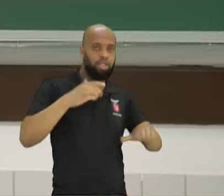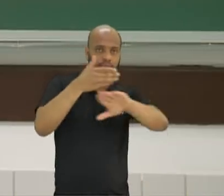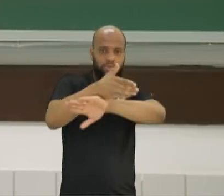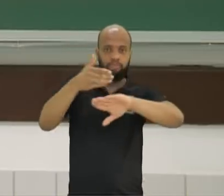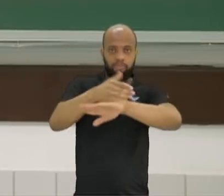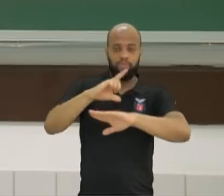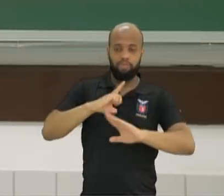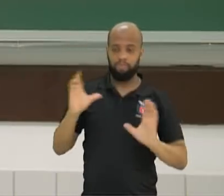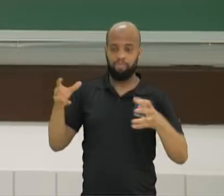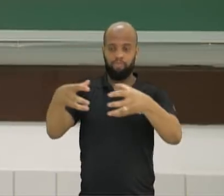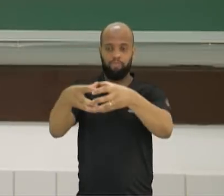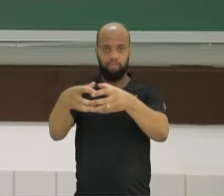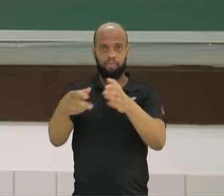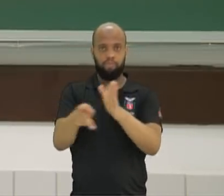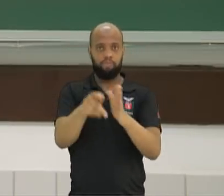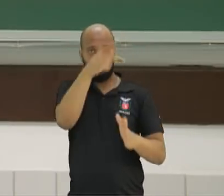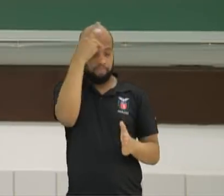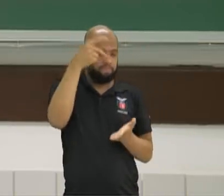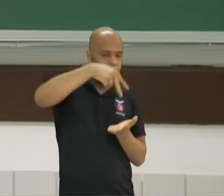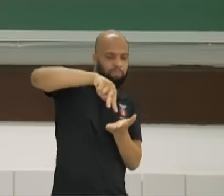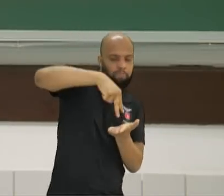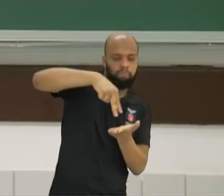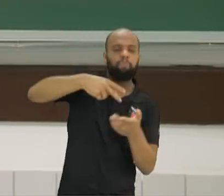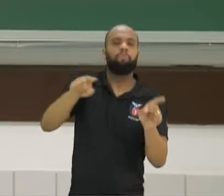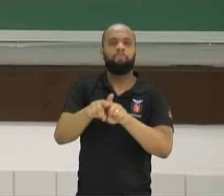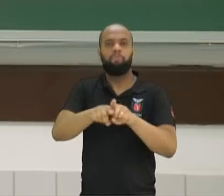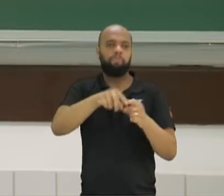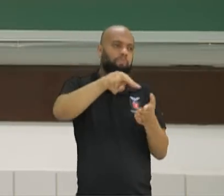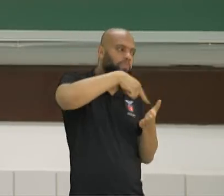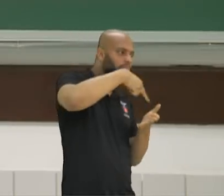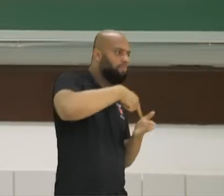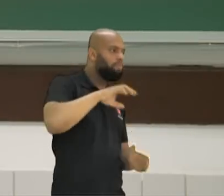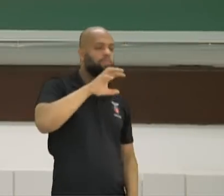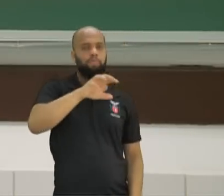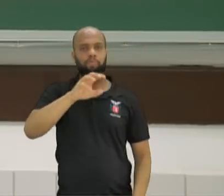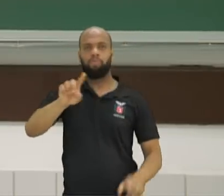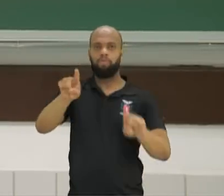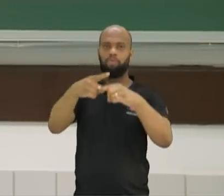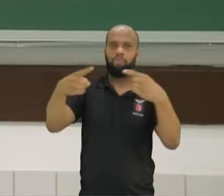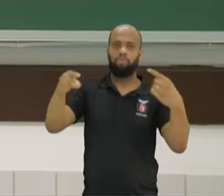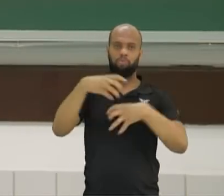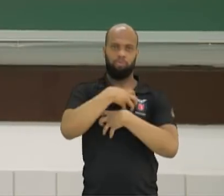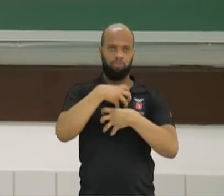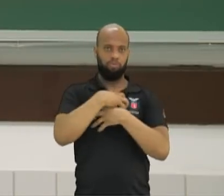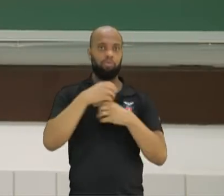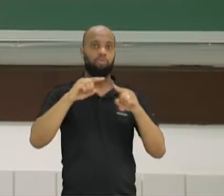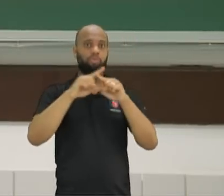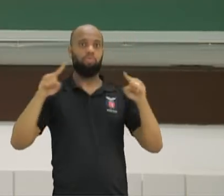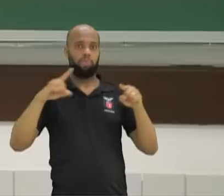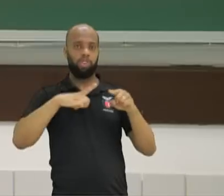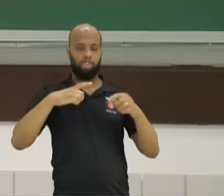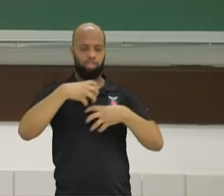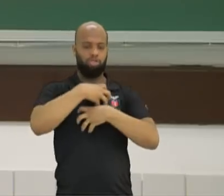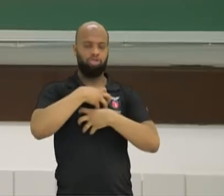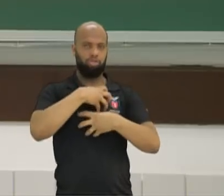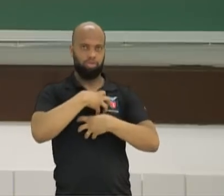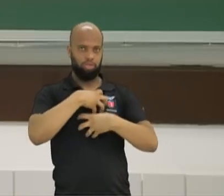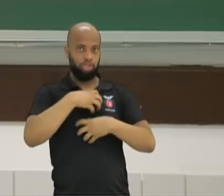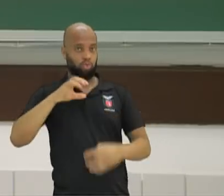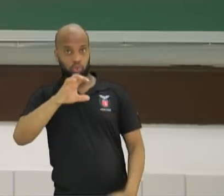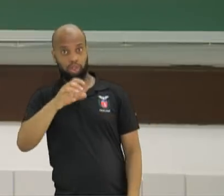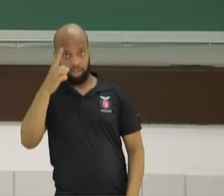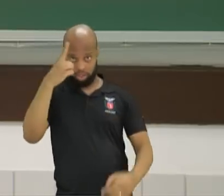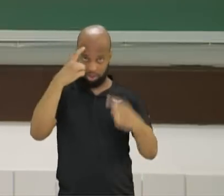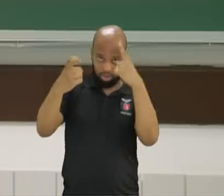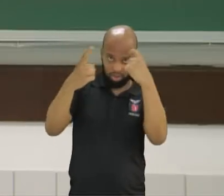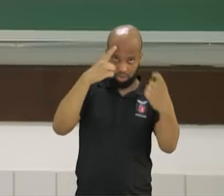de um grupo de dançarinos que dançavam o locking. Mas, né, nessa atividade, ele acabou